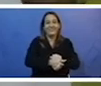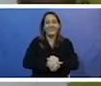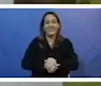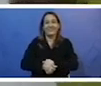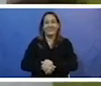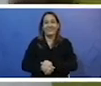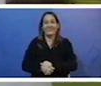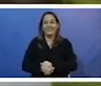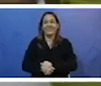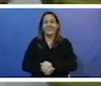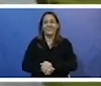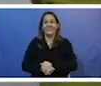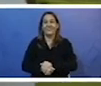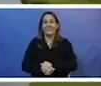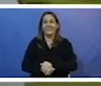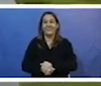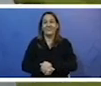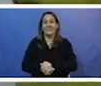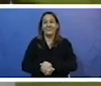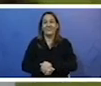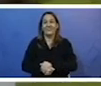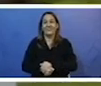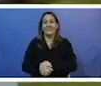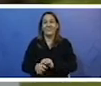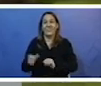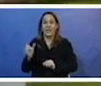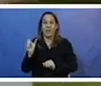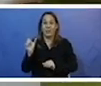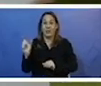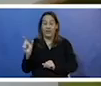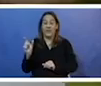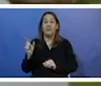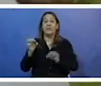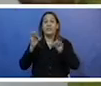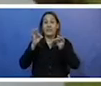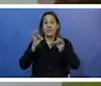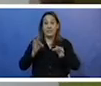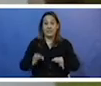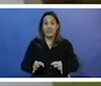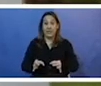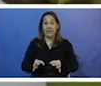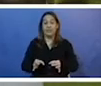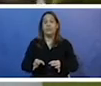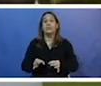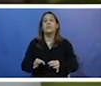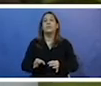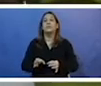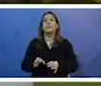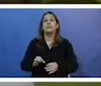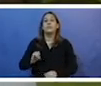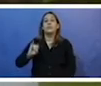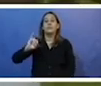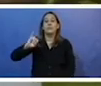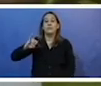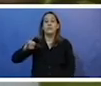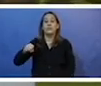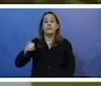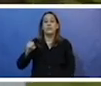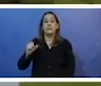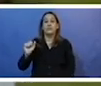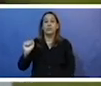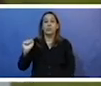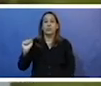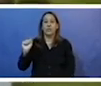pesquisar que o correto mesmo lá da língua indígena do Tupi não seria jabuti, e